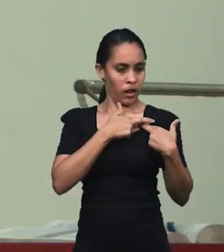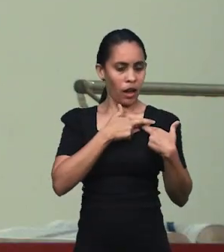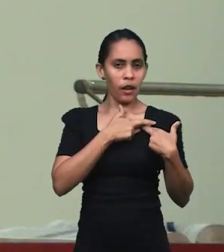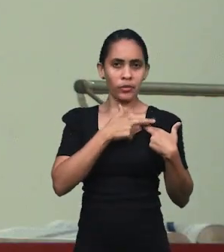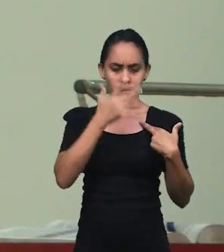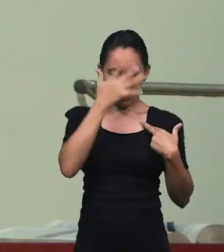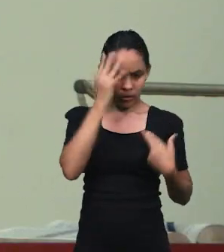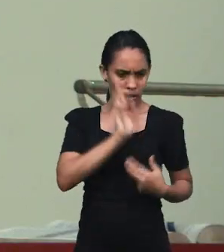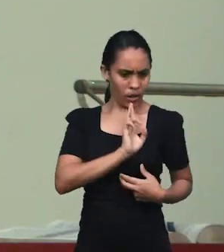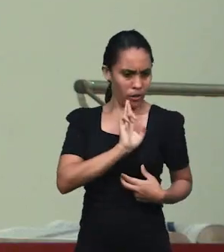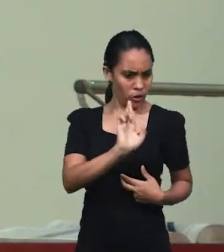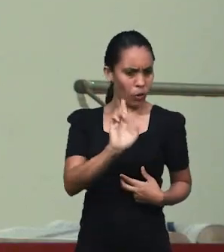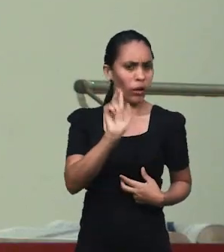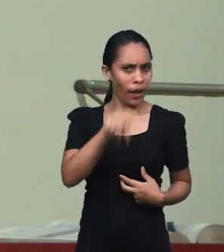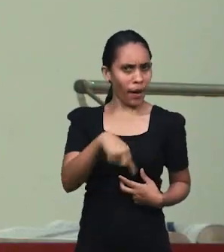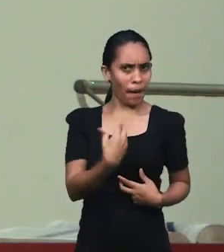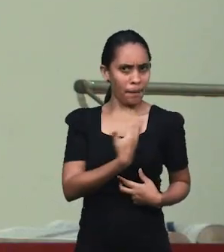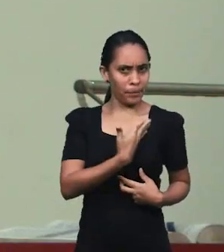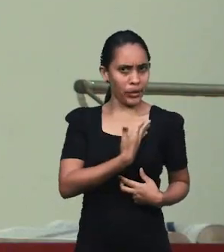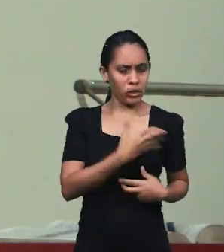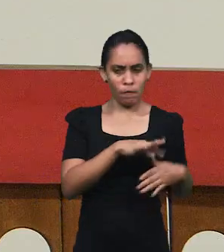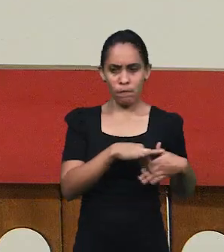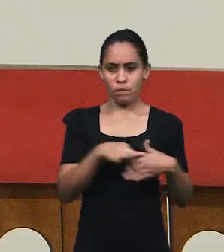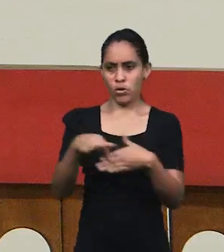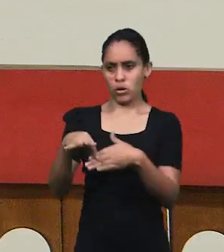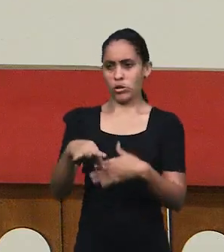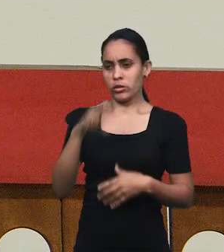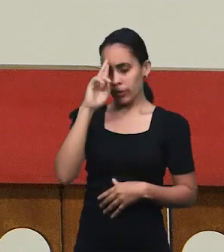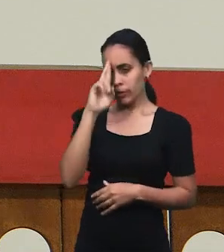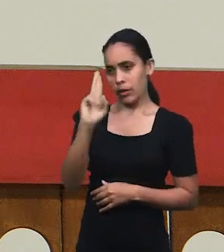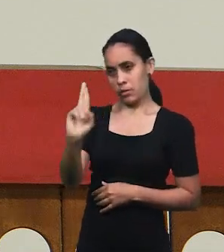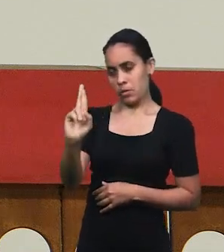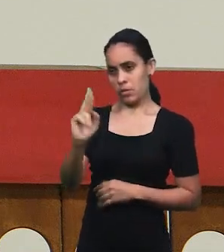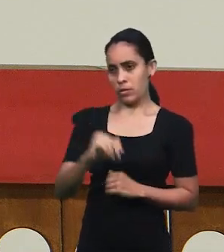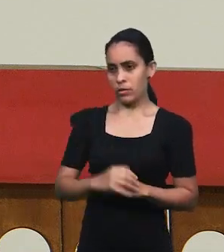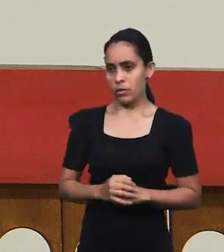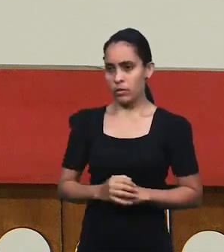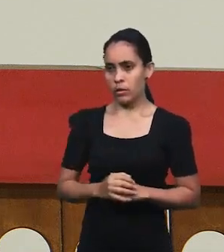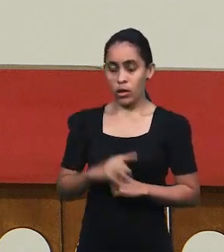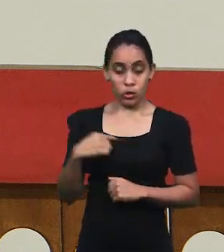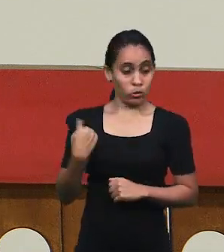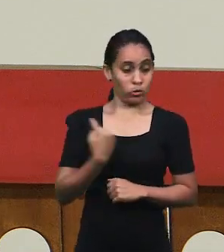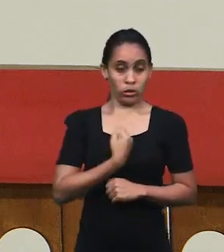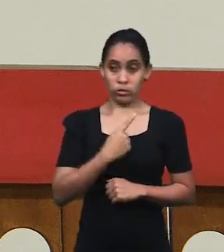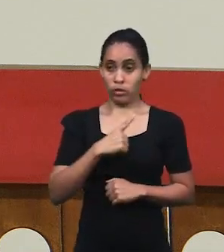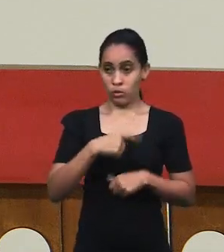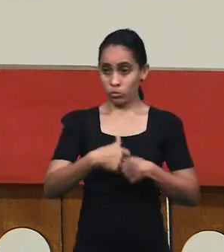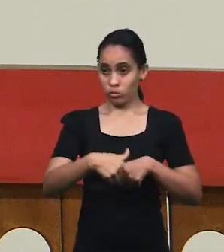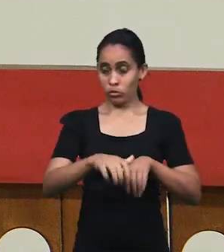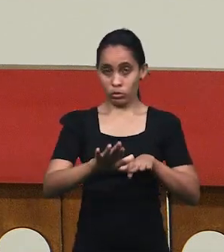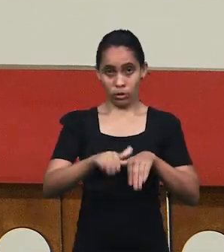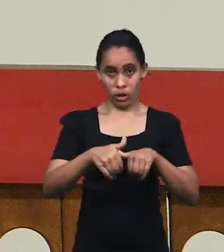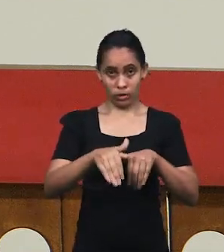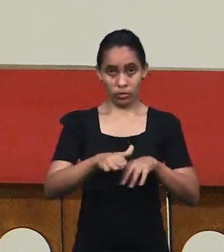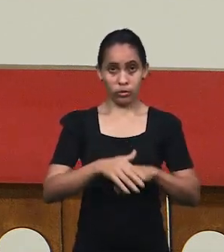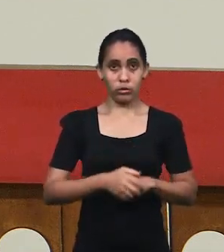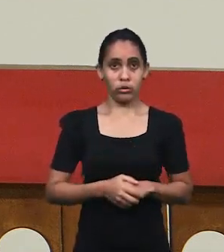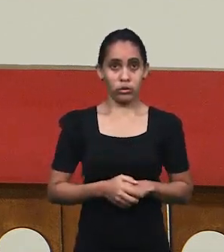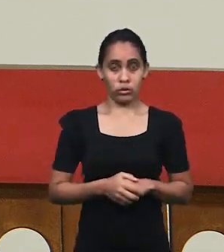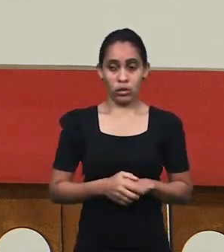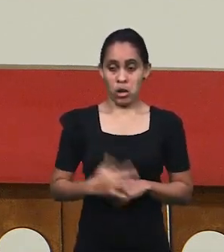ali religiosos da cidade, os amigos dele, disseram duas coisas: Senhor, nós estamos com um